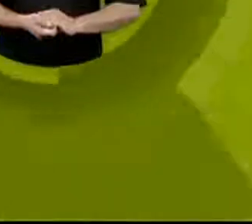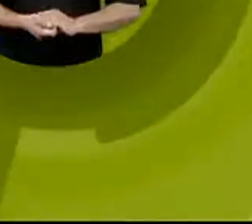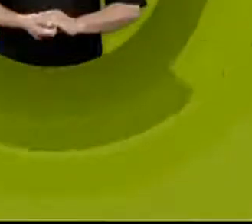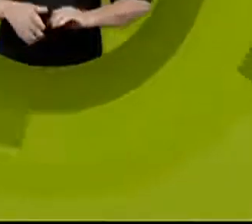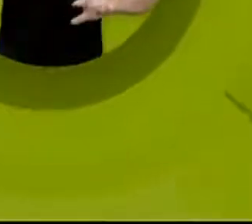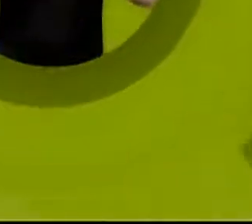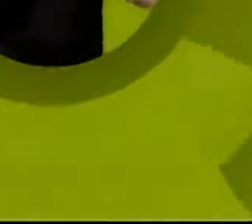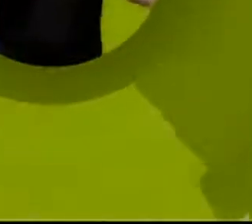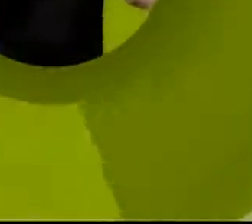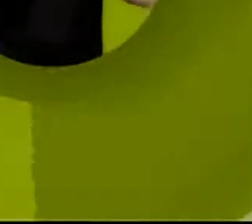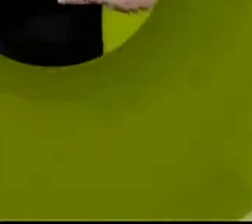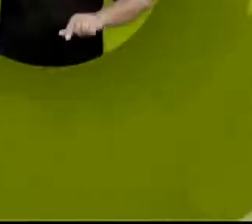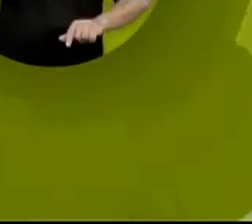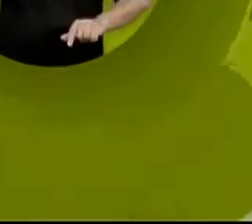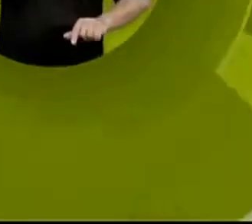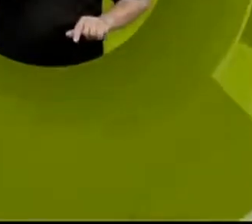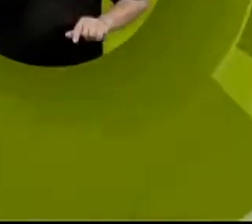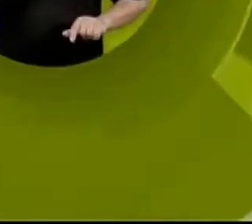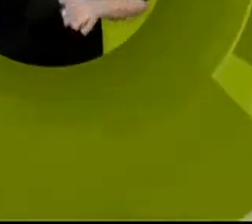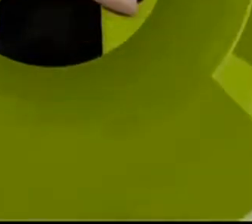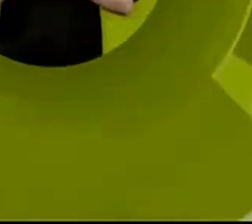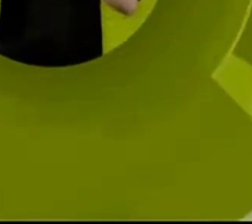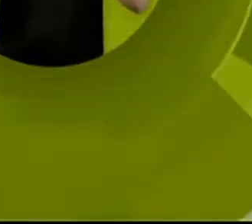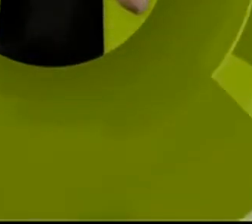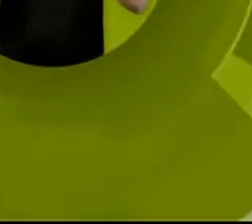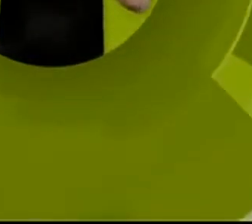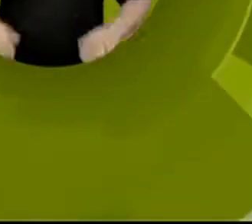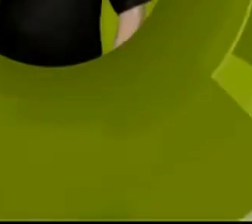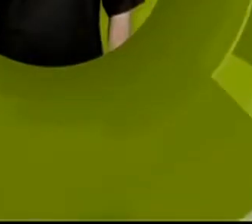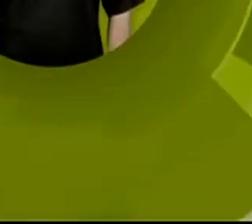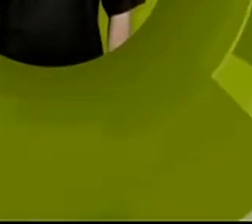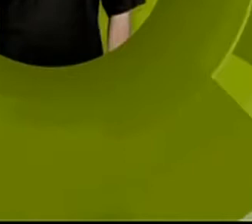O programa a seguir é livre para todos os públicos.